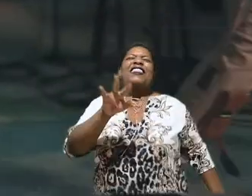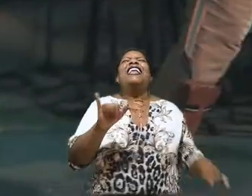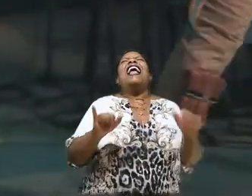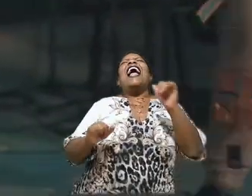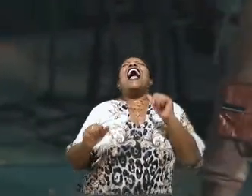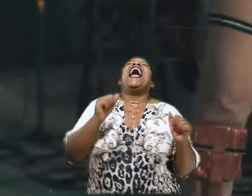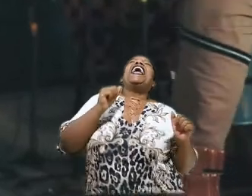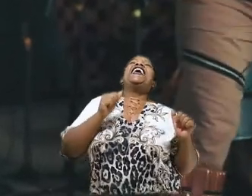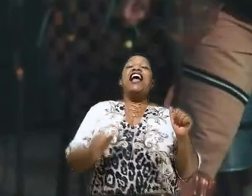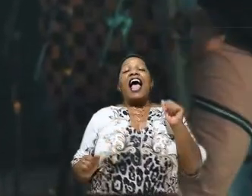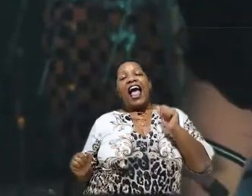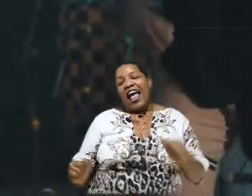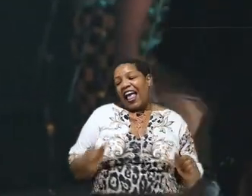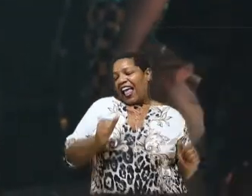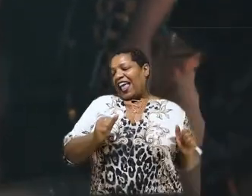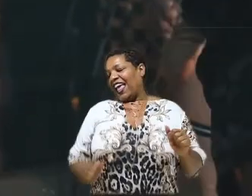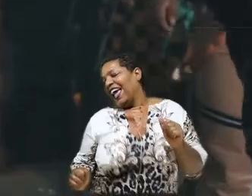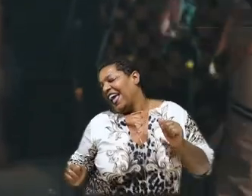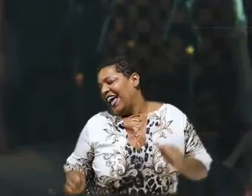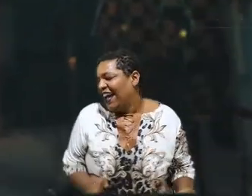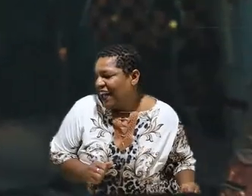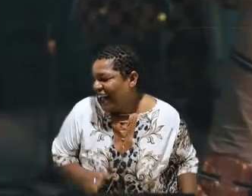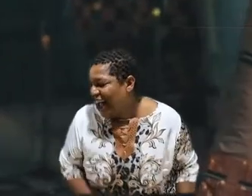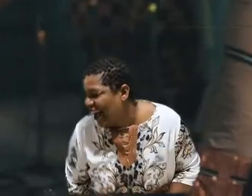gente vai ver